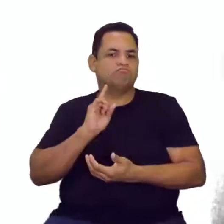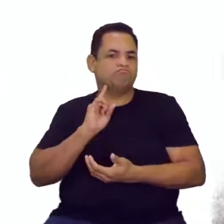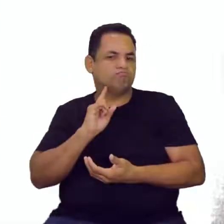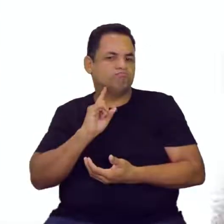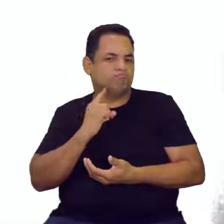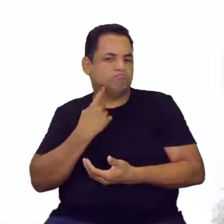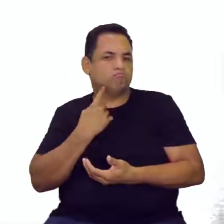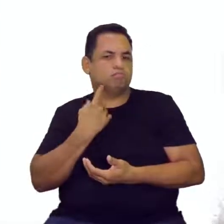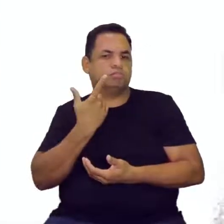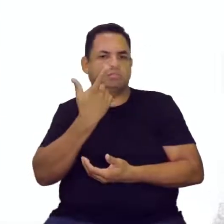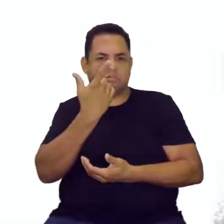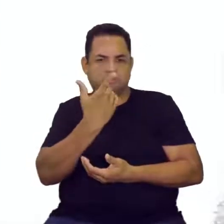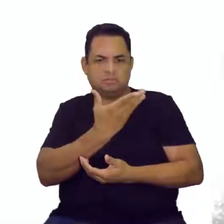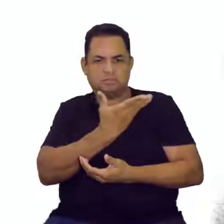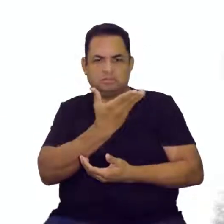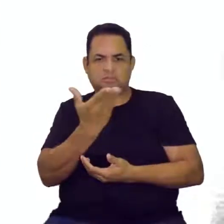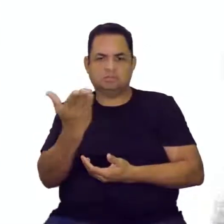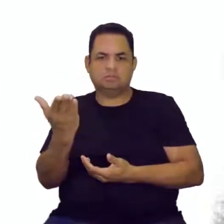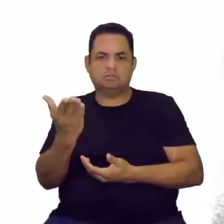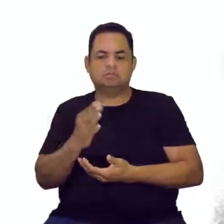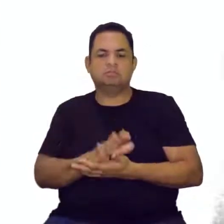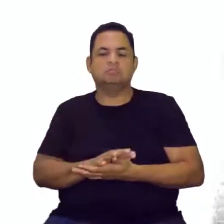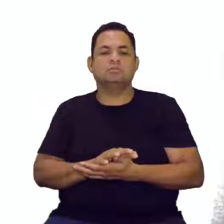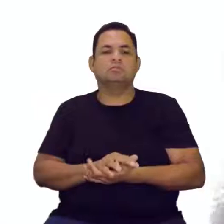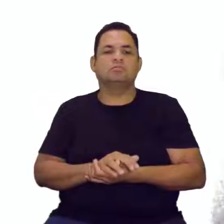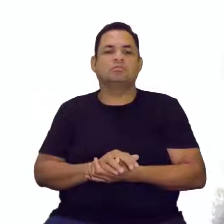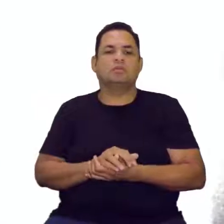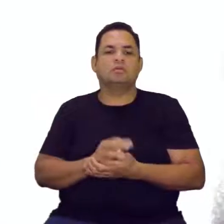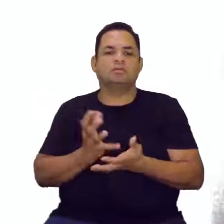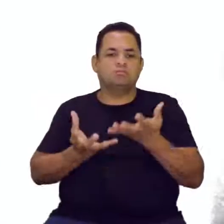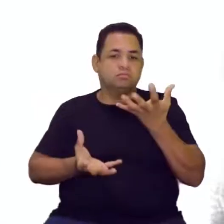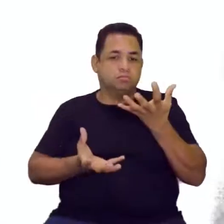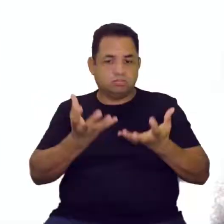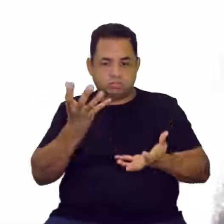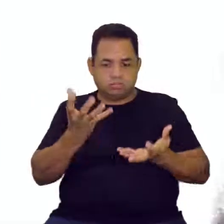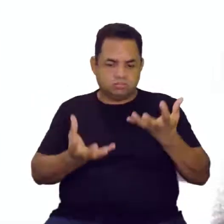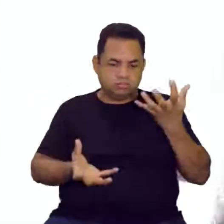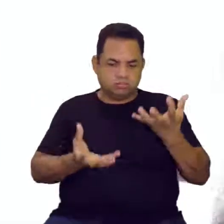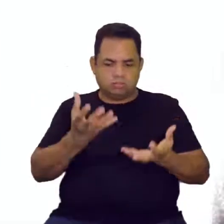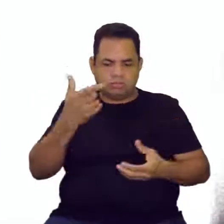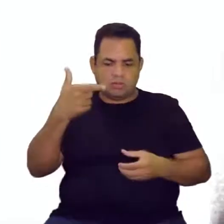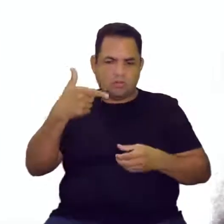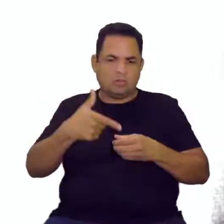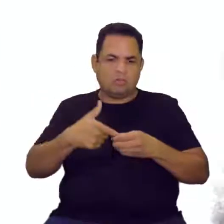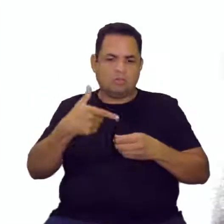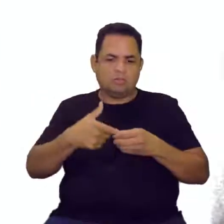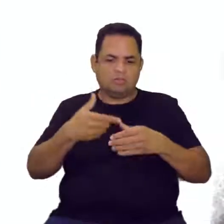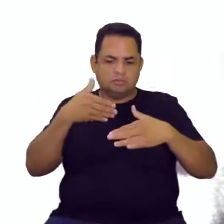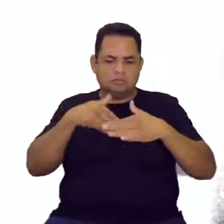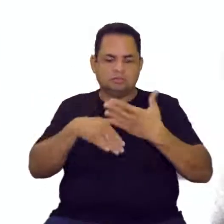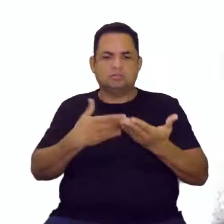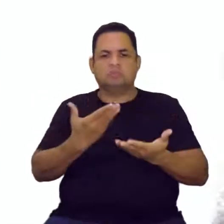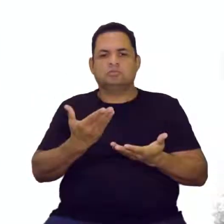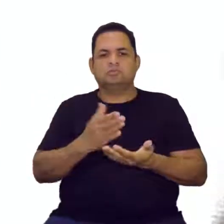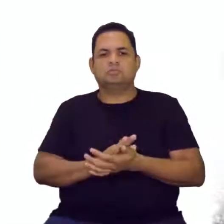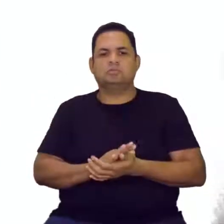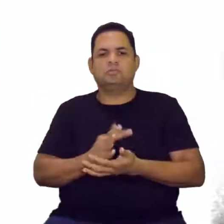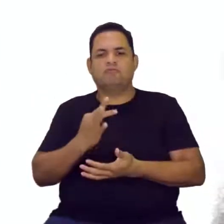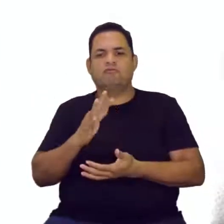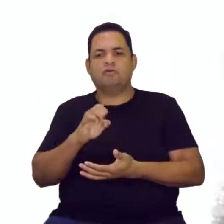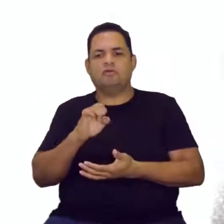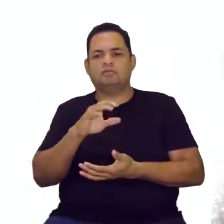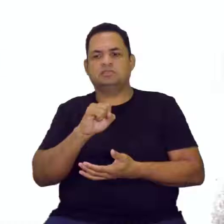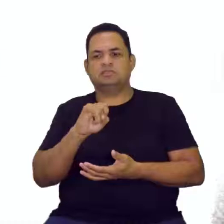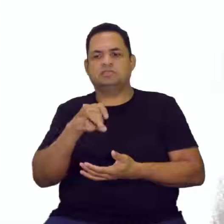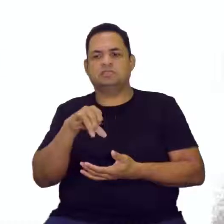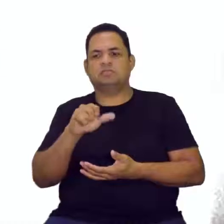poluição, né? Principalmente quando a gente fala da queima de combustíveis fósseis. Eles